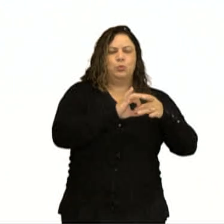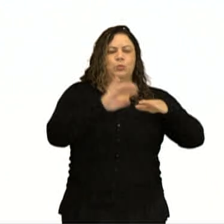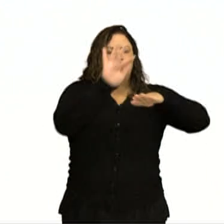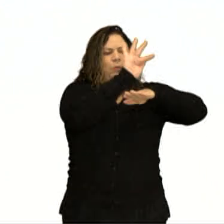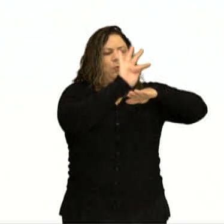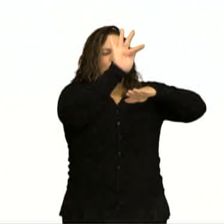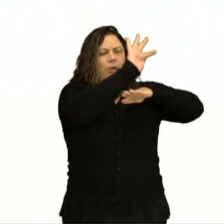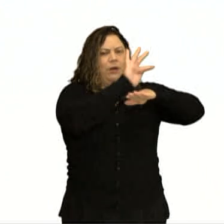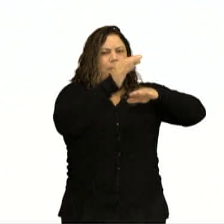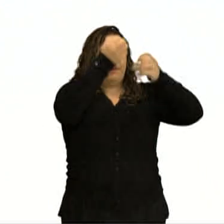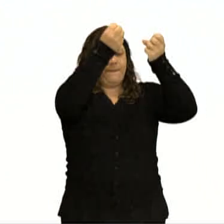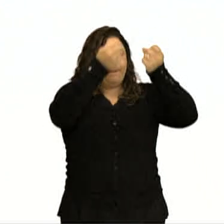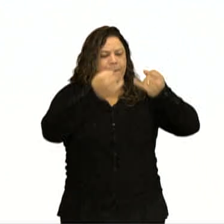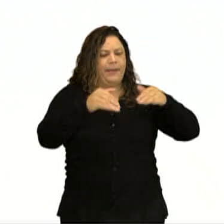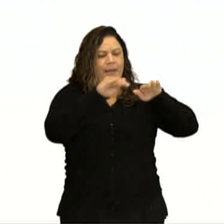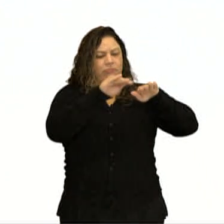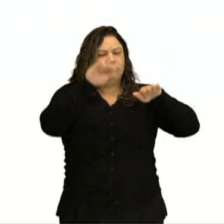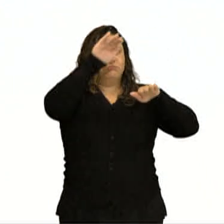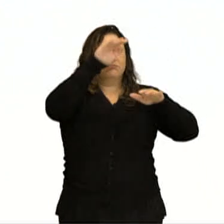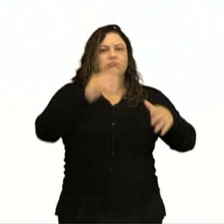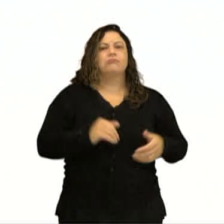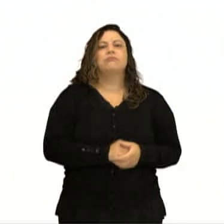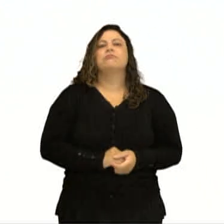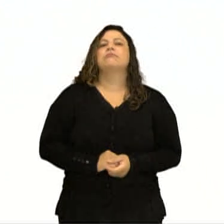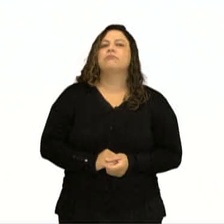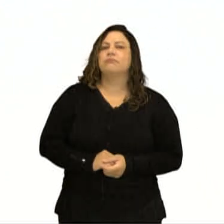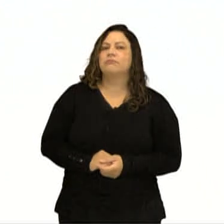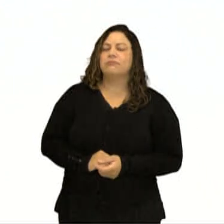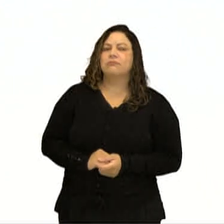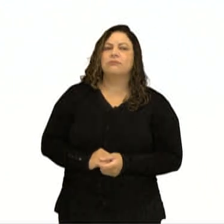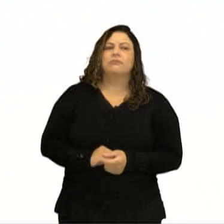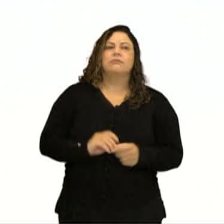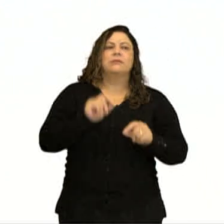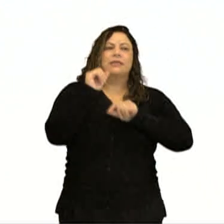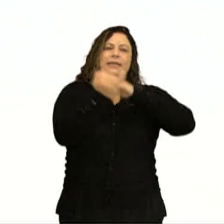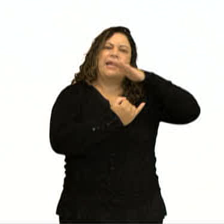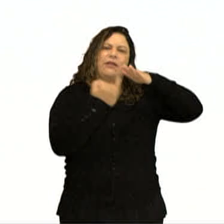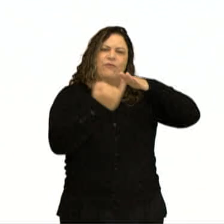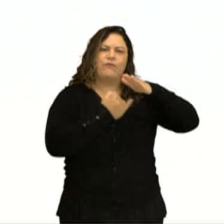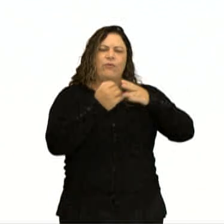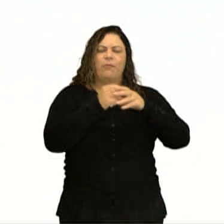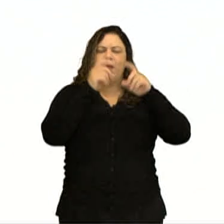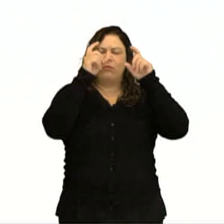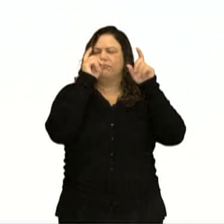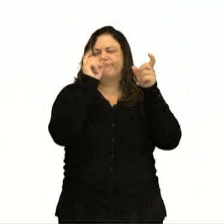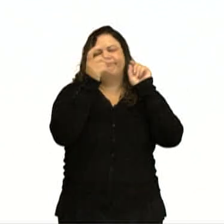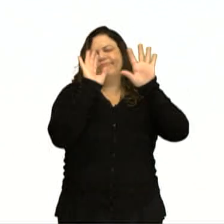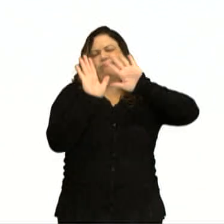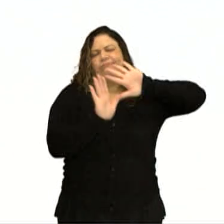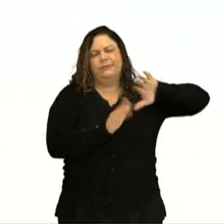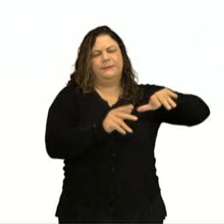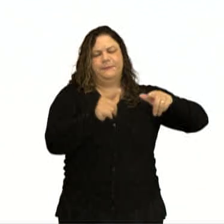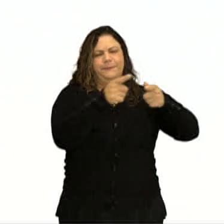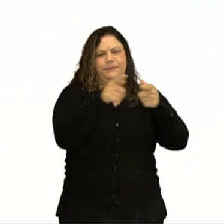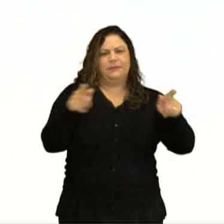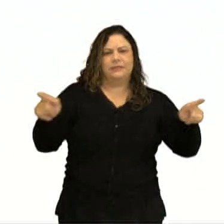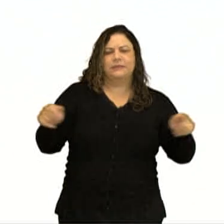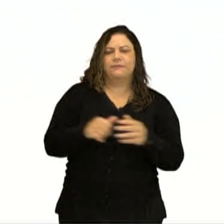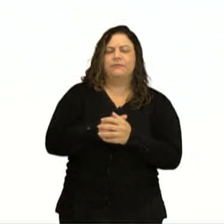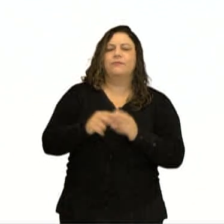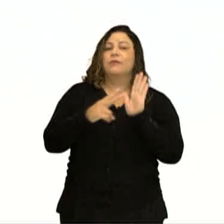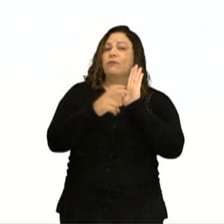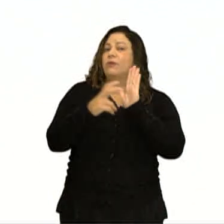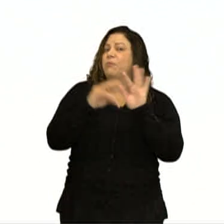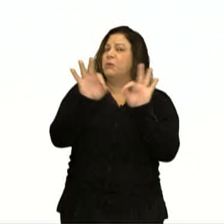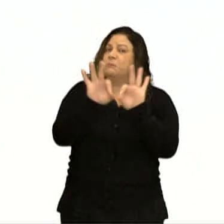E as características da linguagem informal, despreocupação com as normas gramaticais, vocabulário